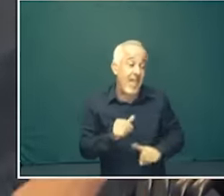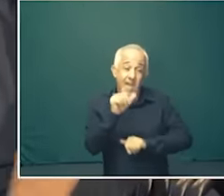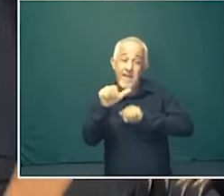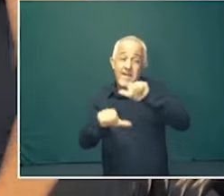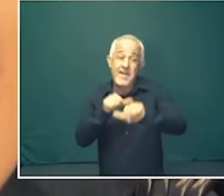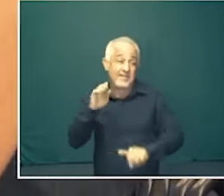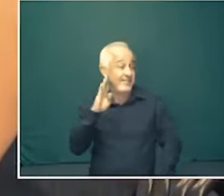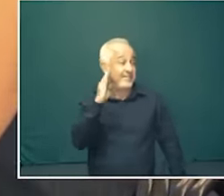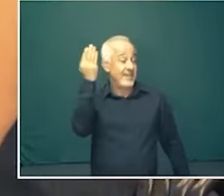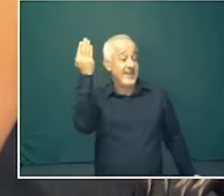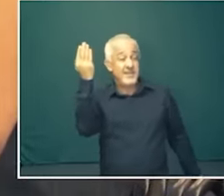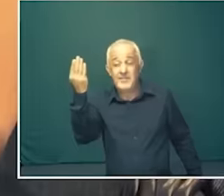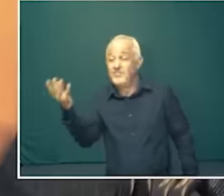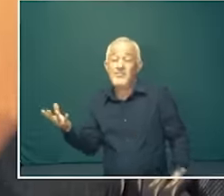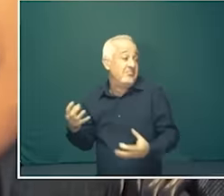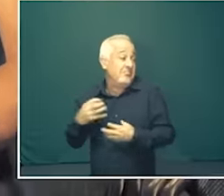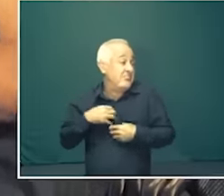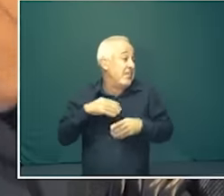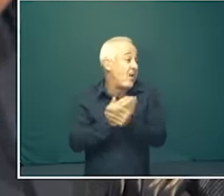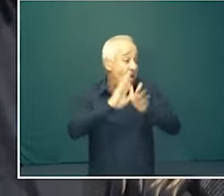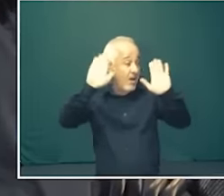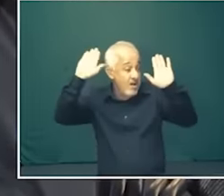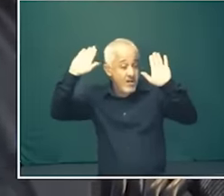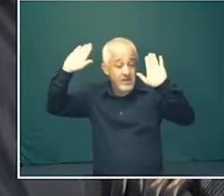virou. Perdeu sentido e aí